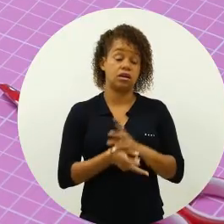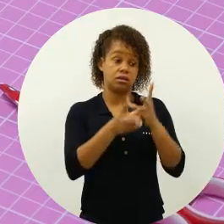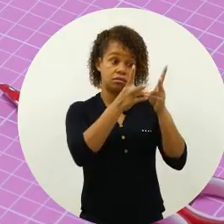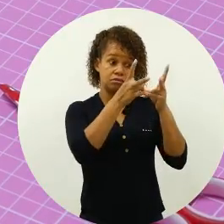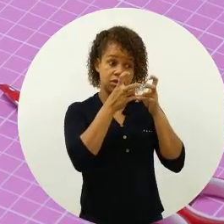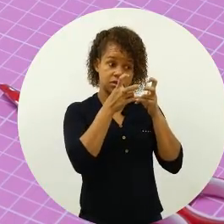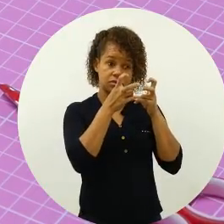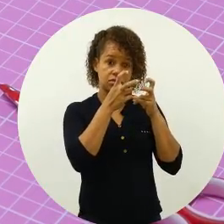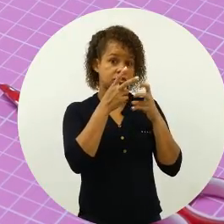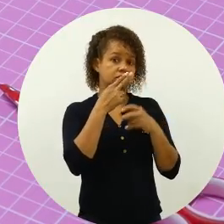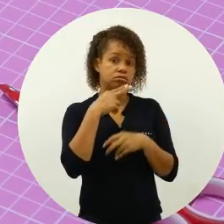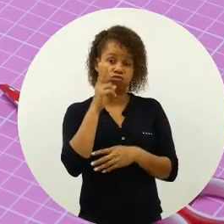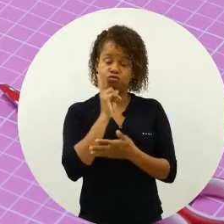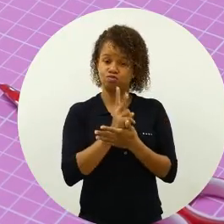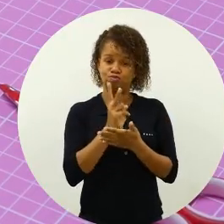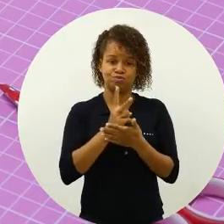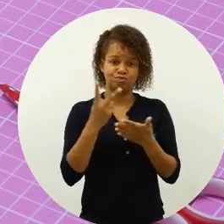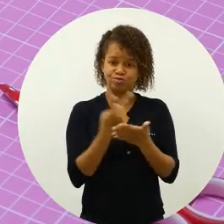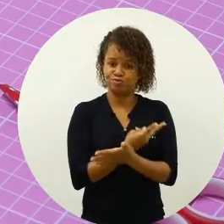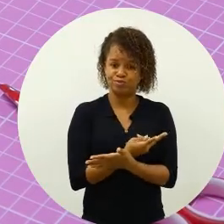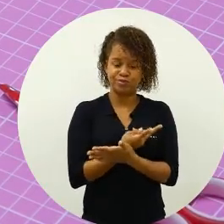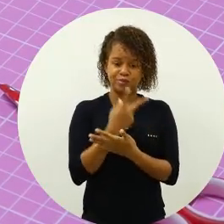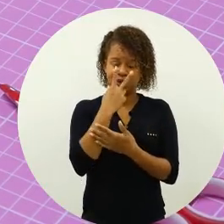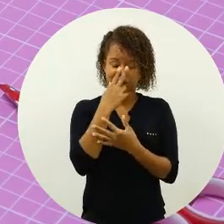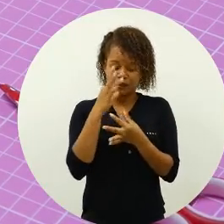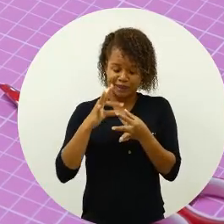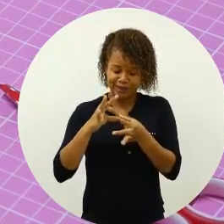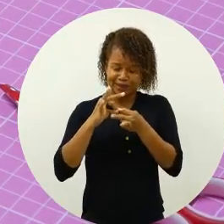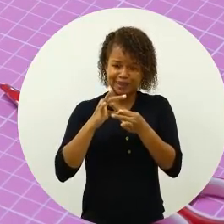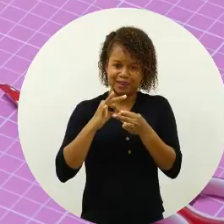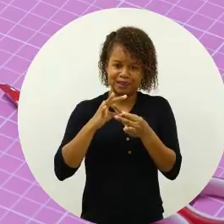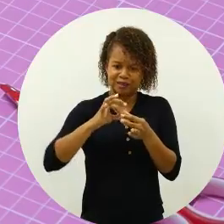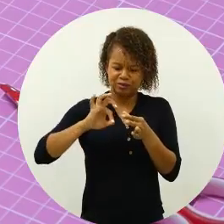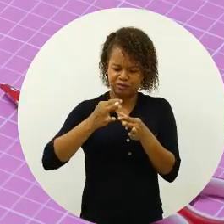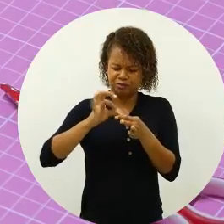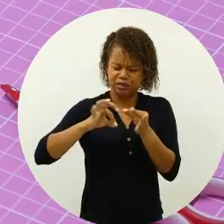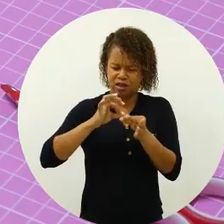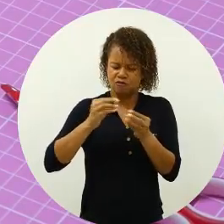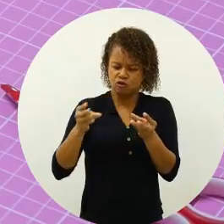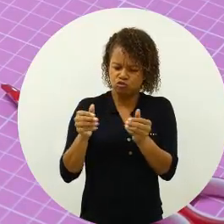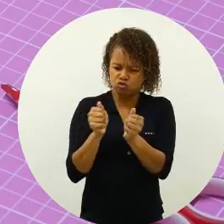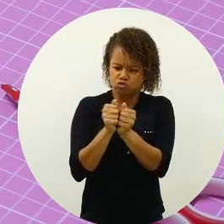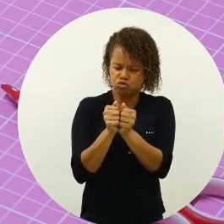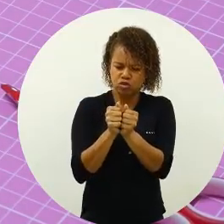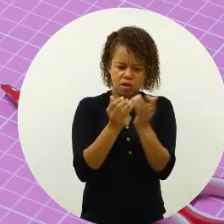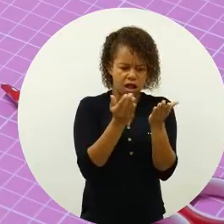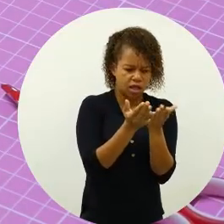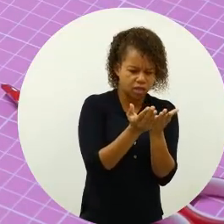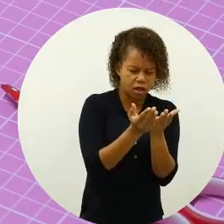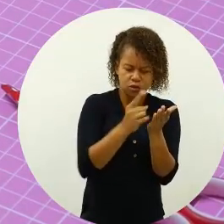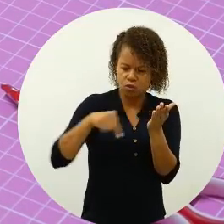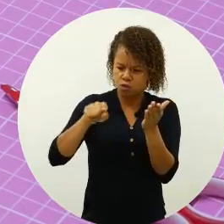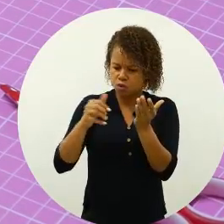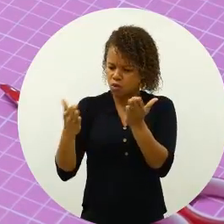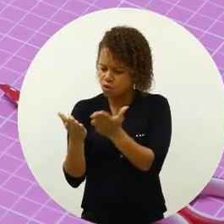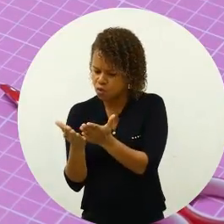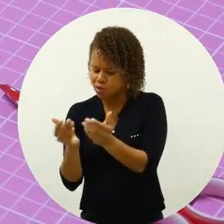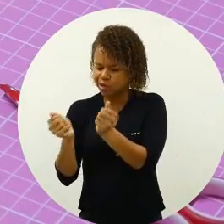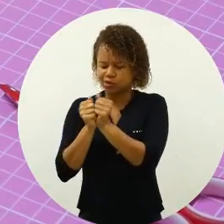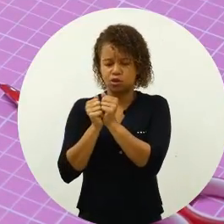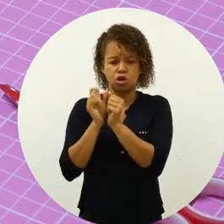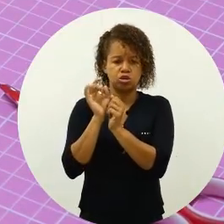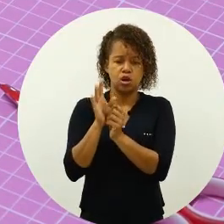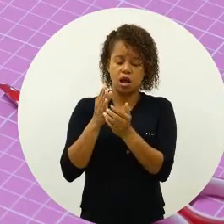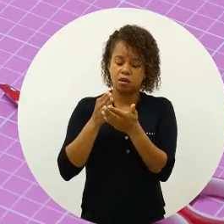Perceba que ainda não existe nenhum tipo de amarração que vá juntar um caderno ao outro, só